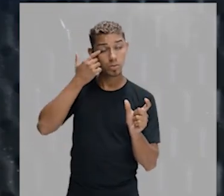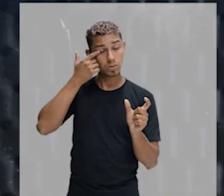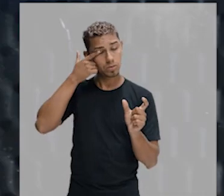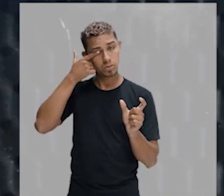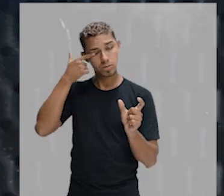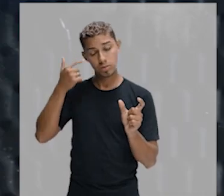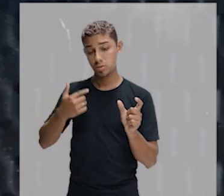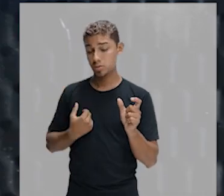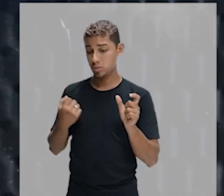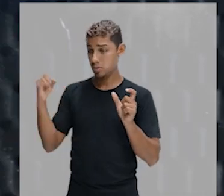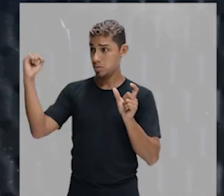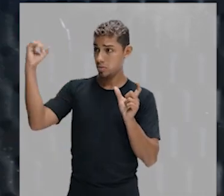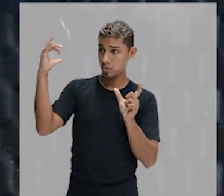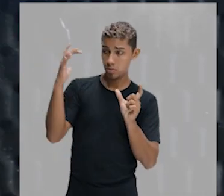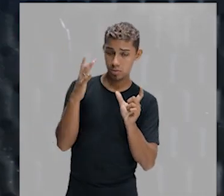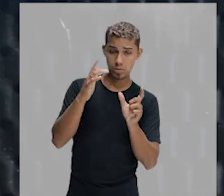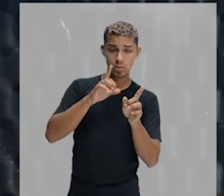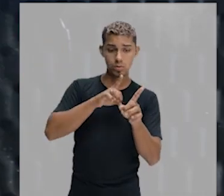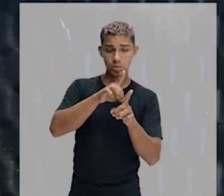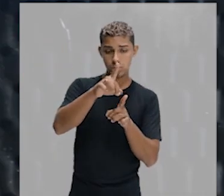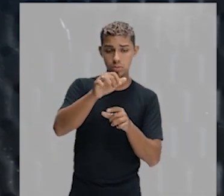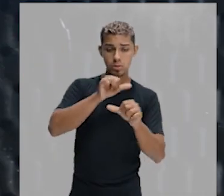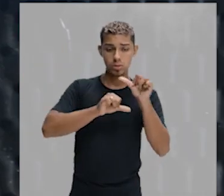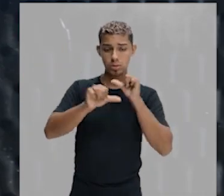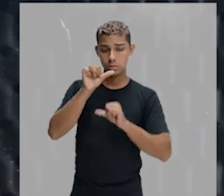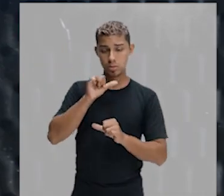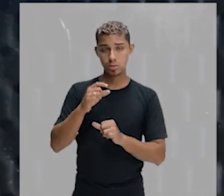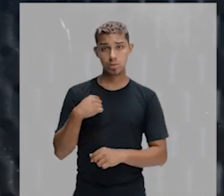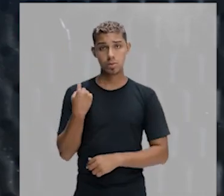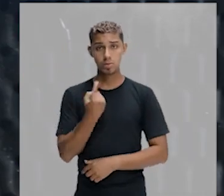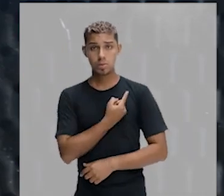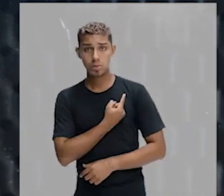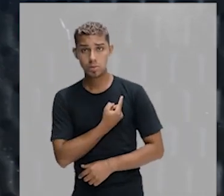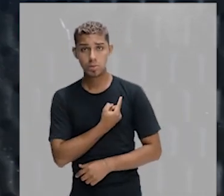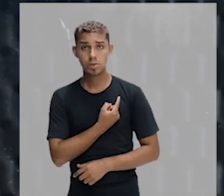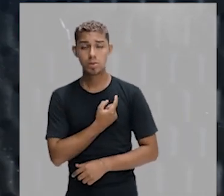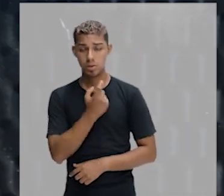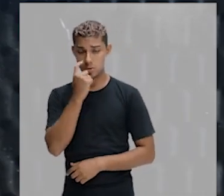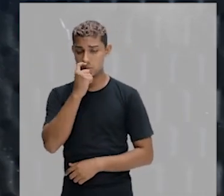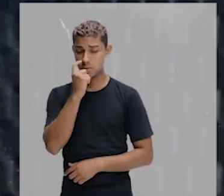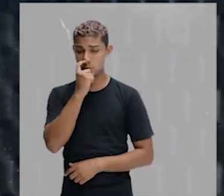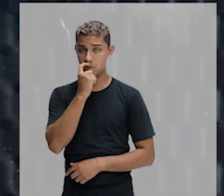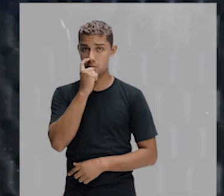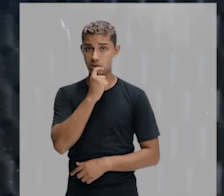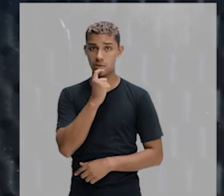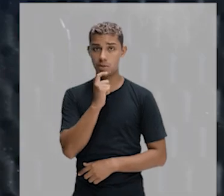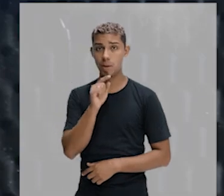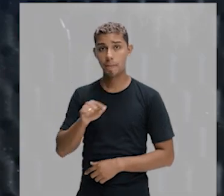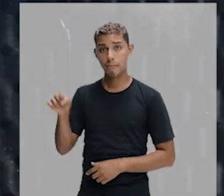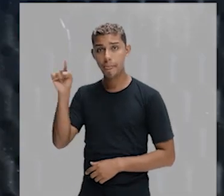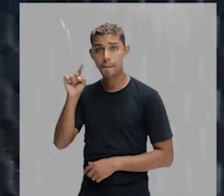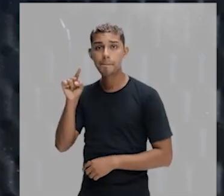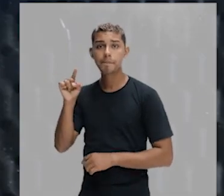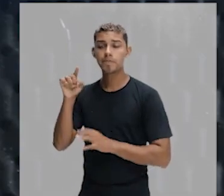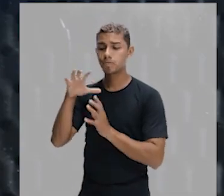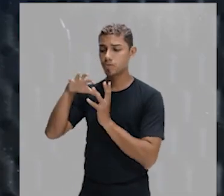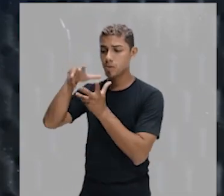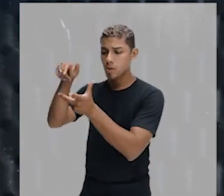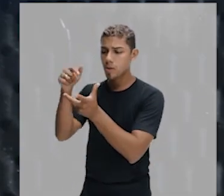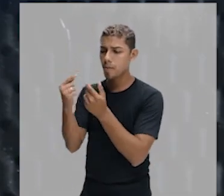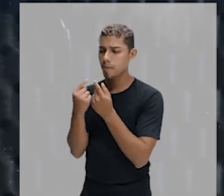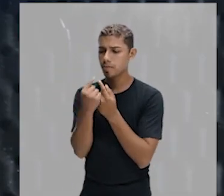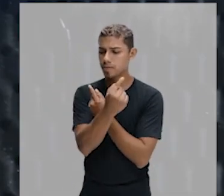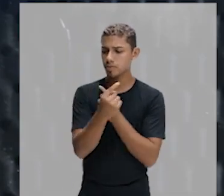apenas refletem a luz, certo? Que para nós, né, aquelas estrelas que estão, aqueles planetas que estão mais próximos da